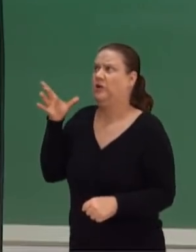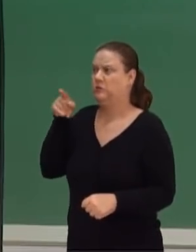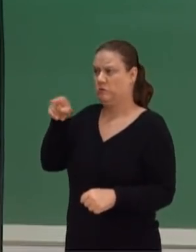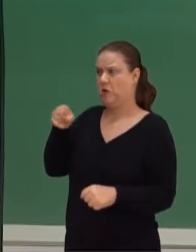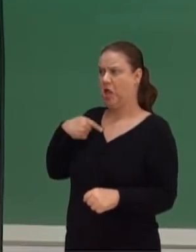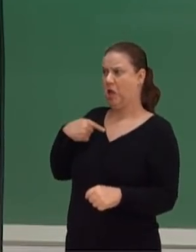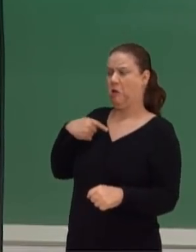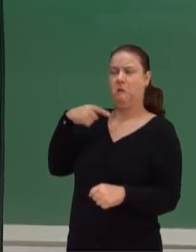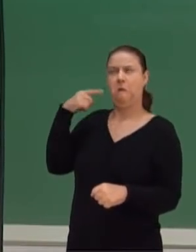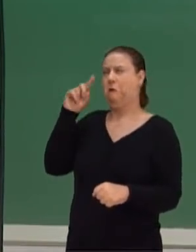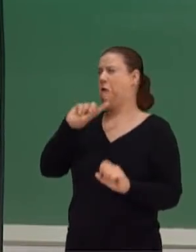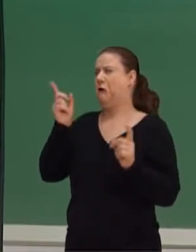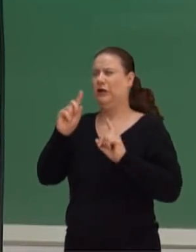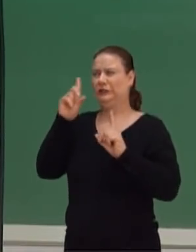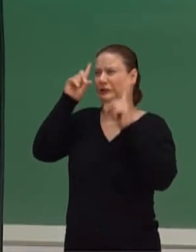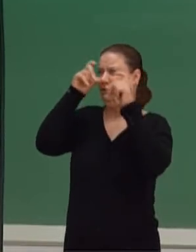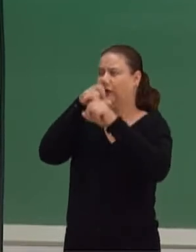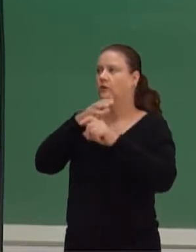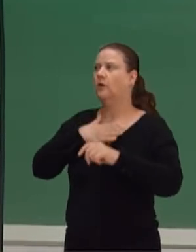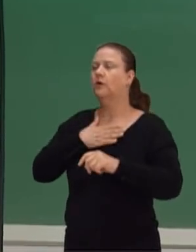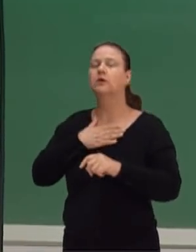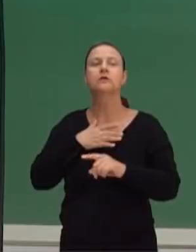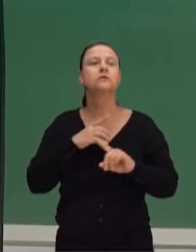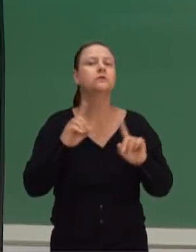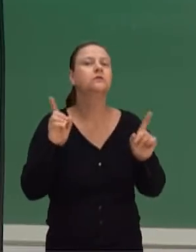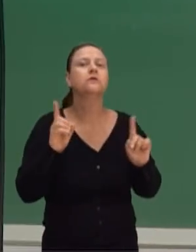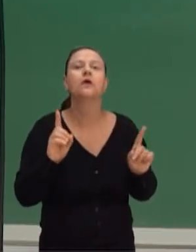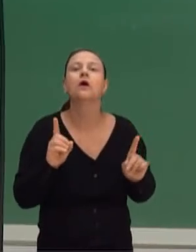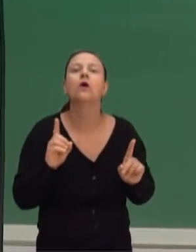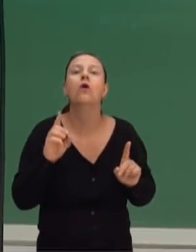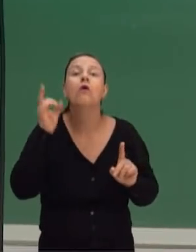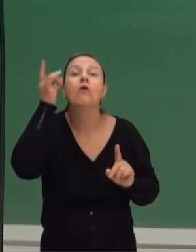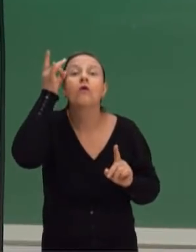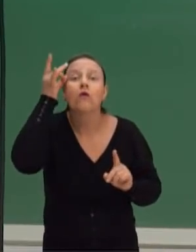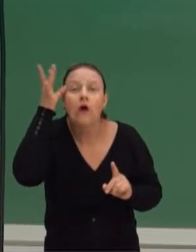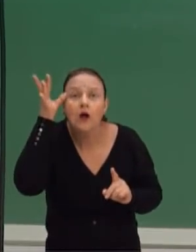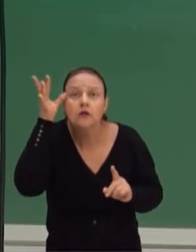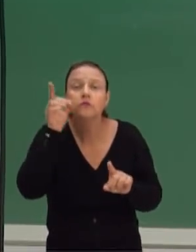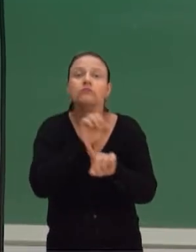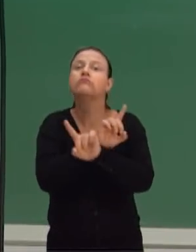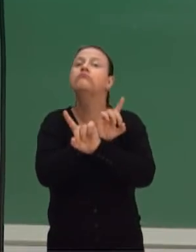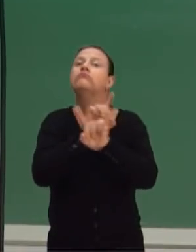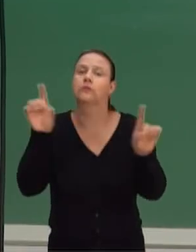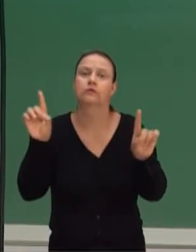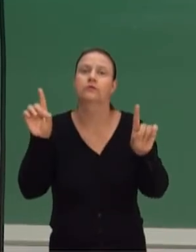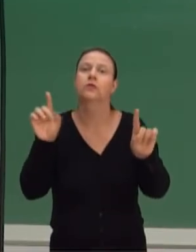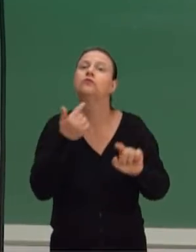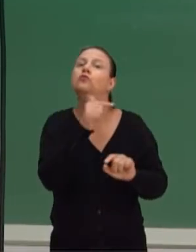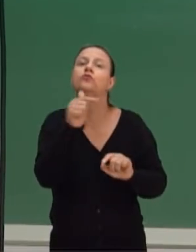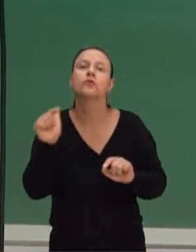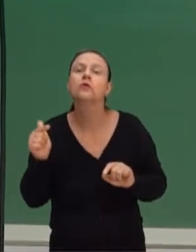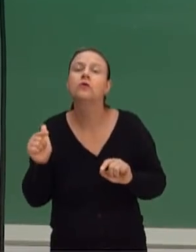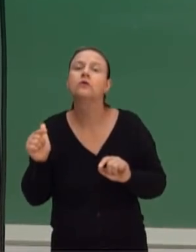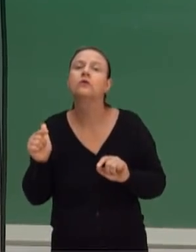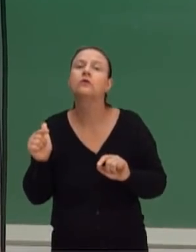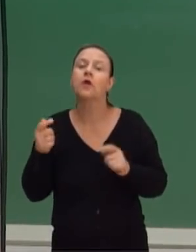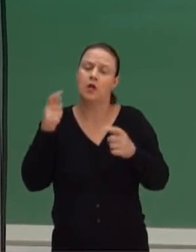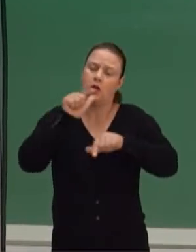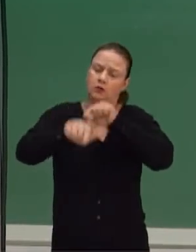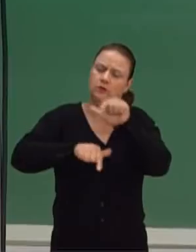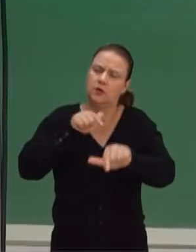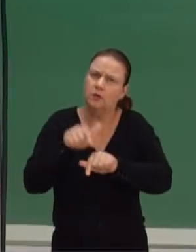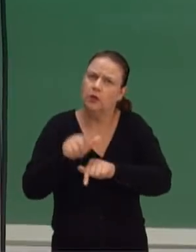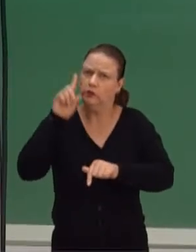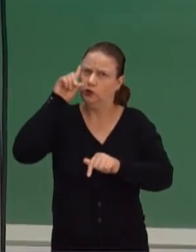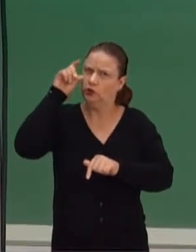você. Não é fácil para o escritor. Para ninguém. É um trabalho difícil. É um trabalho que exige reflexão,